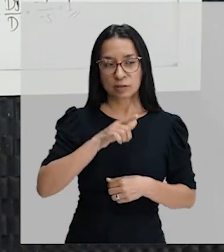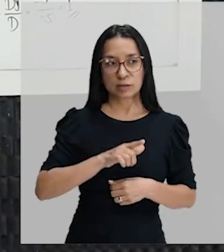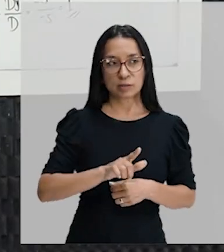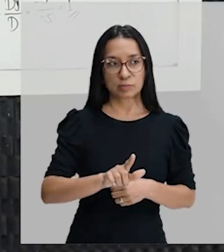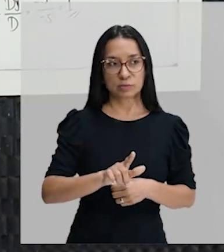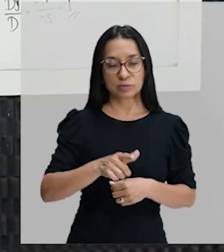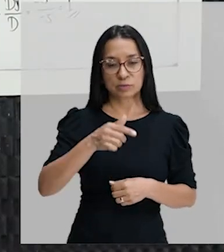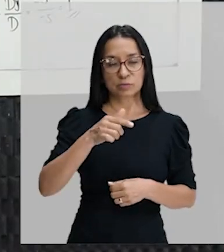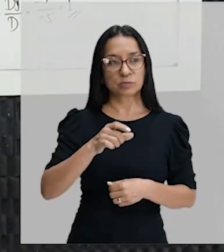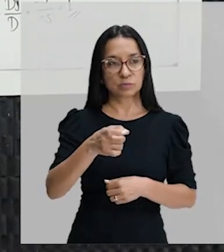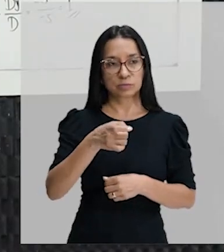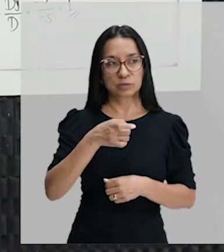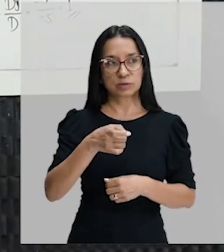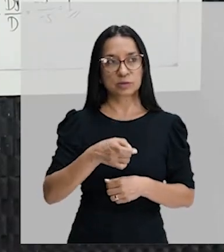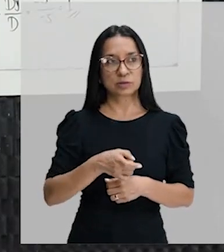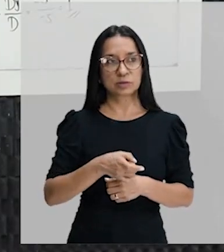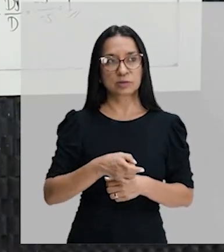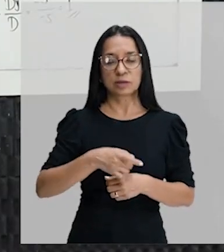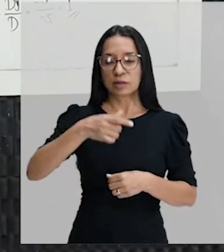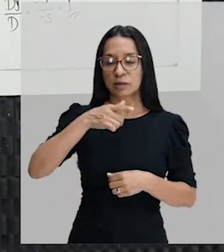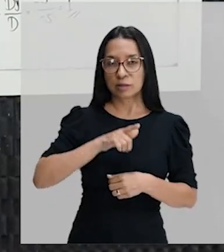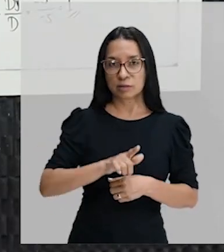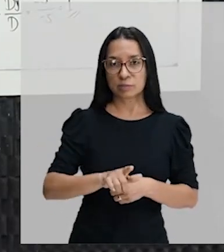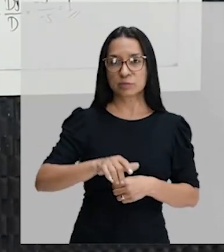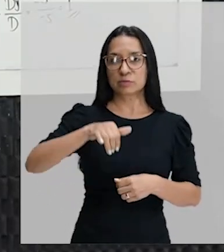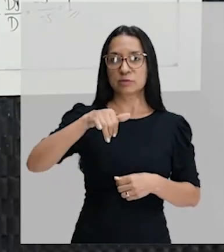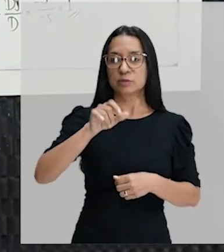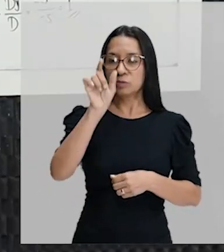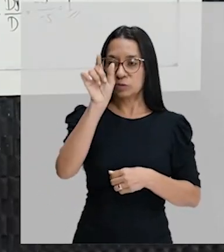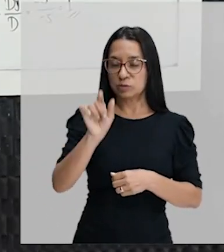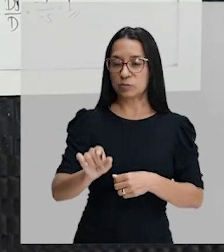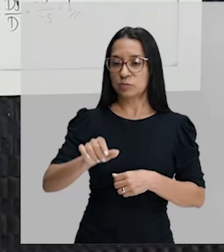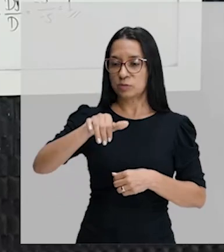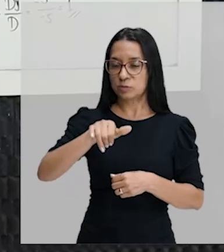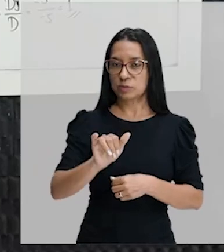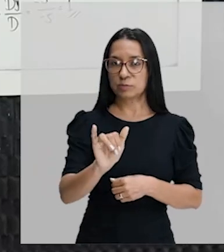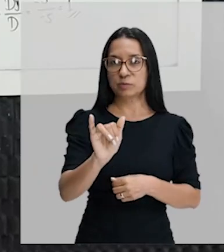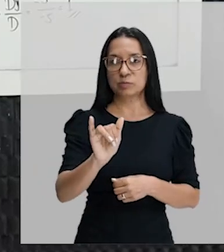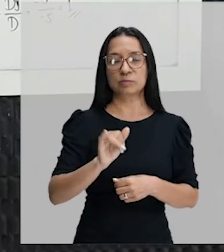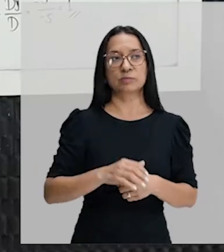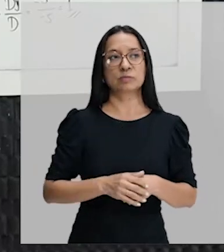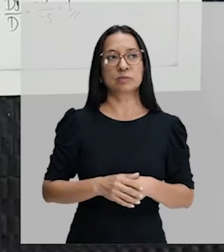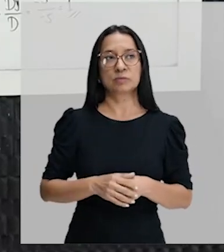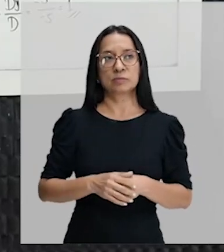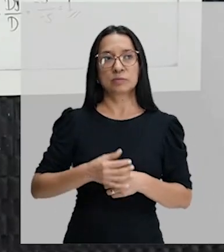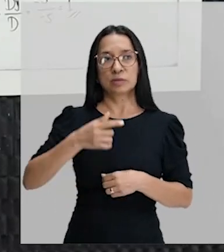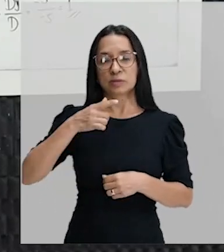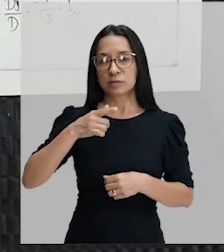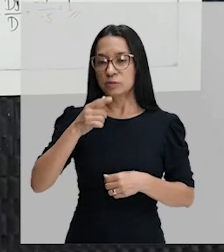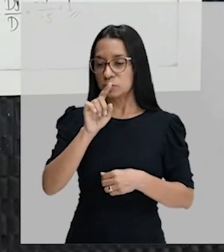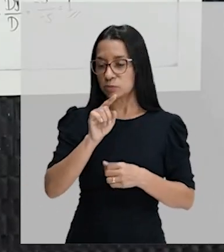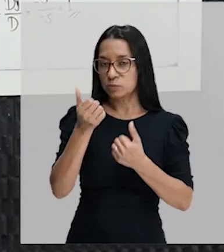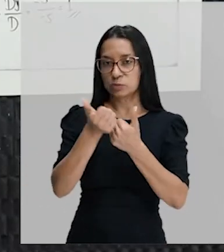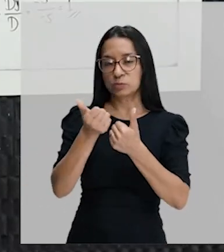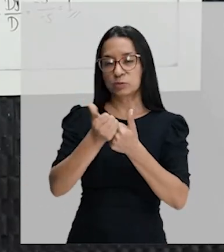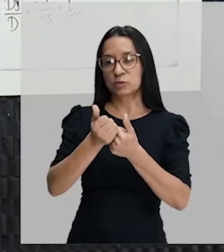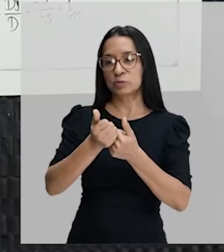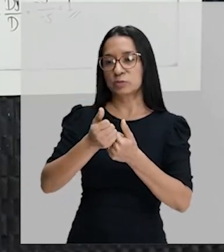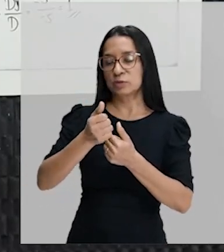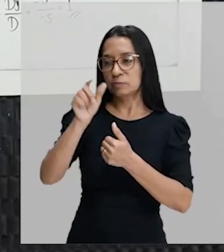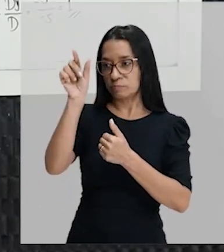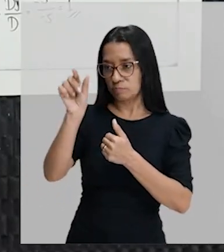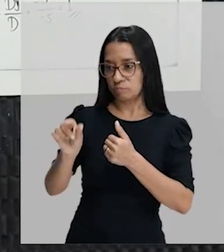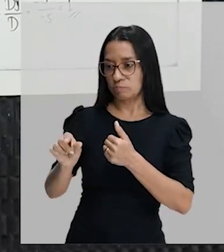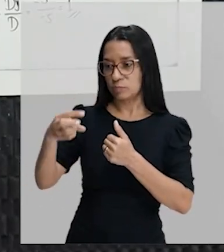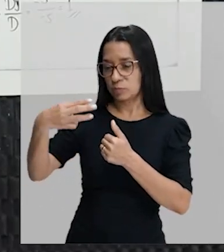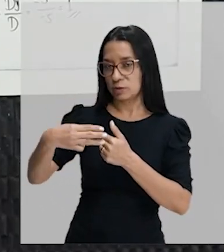os de x, vou repetir a segunda coluna, que são os coeficientes de y, e vou substituir essa terceira